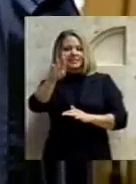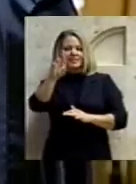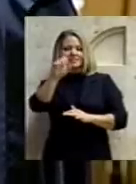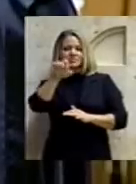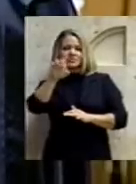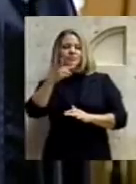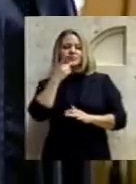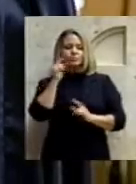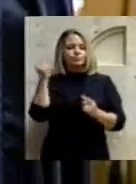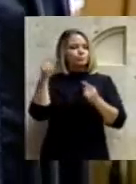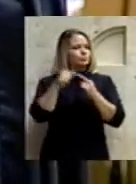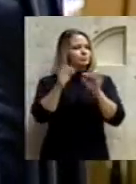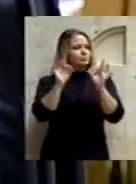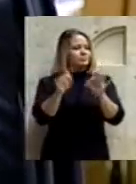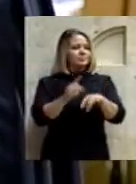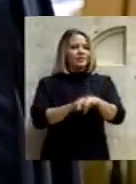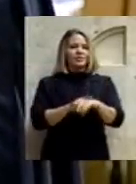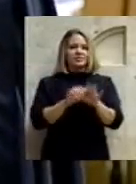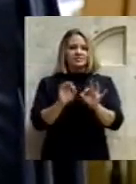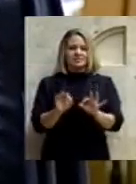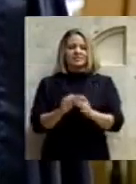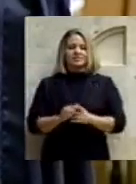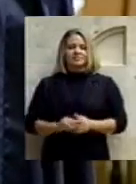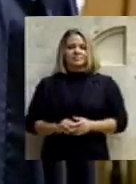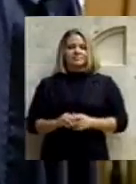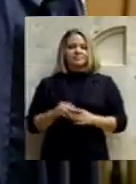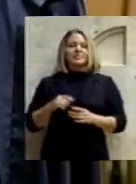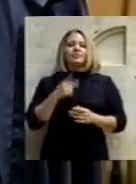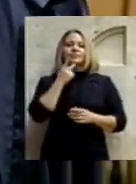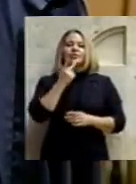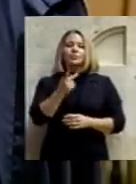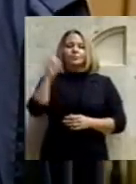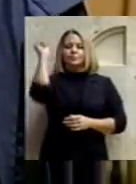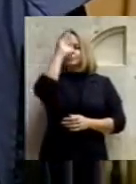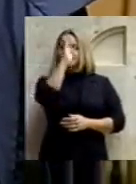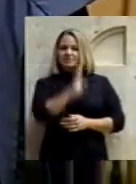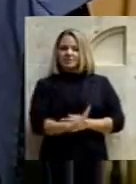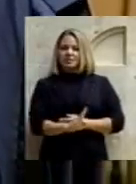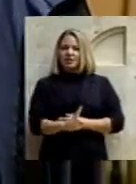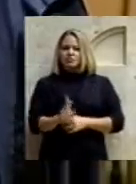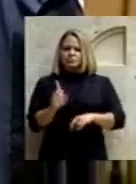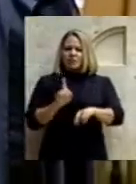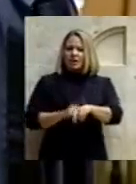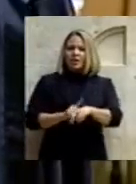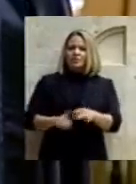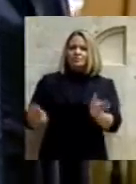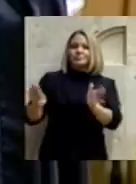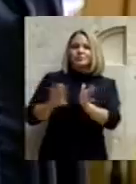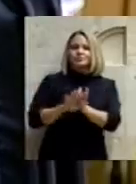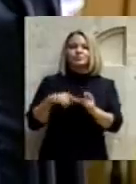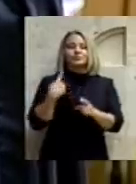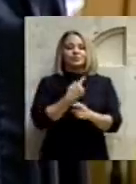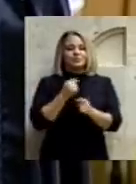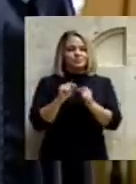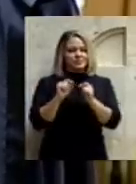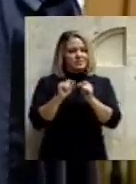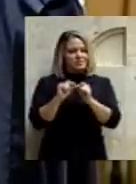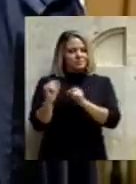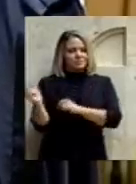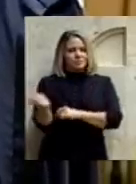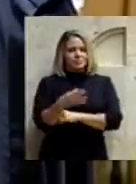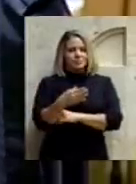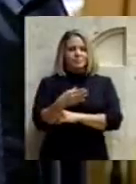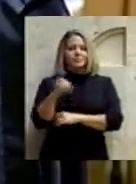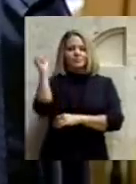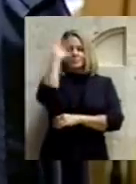apropriadas neste momento. Disse ele: brasileiros, chegou a hora de realizar o Brasil.